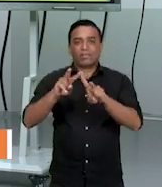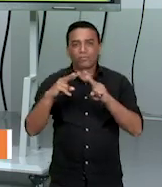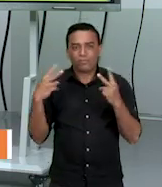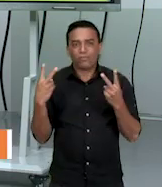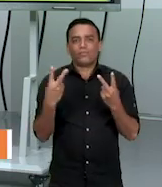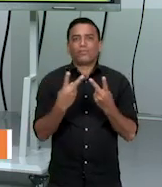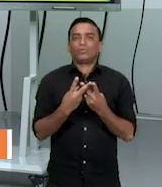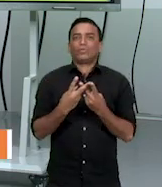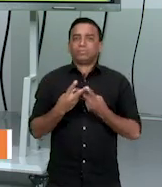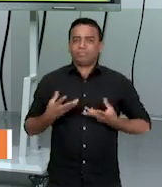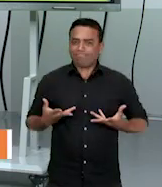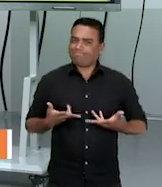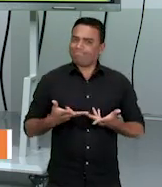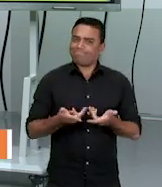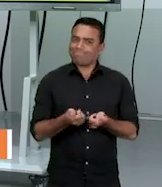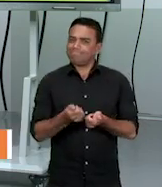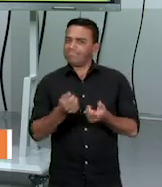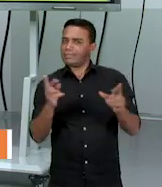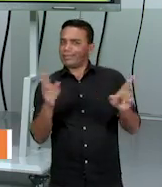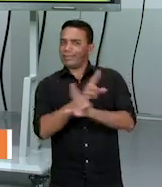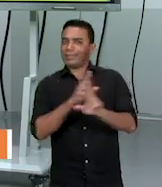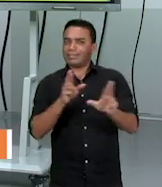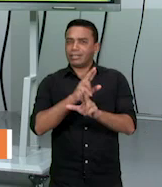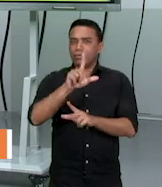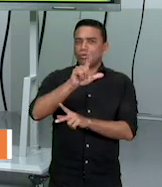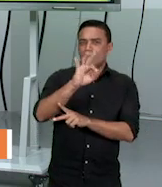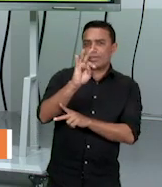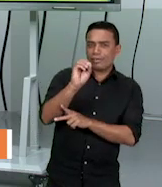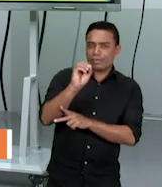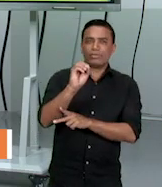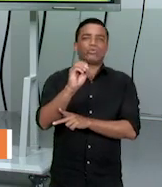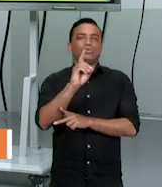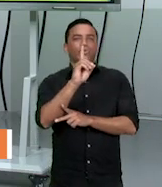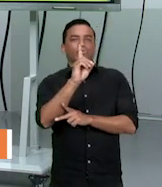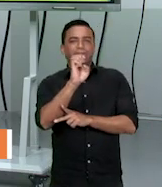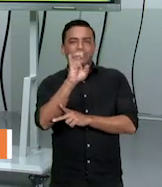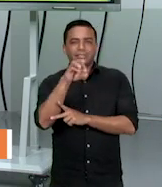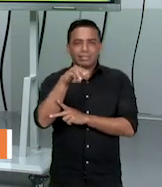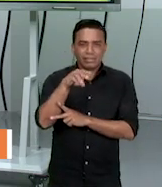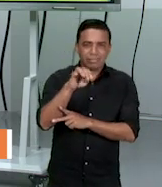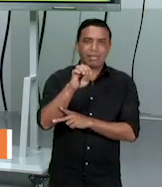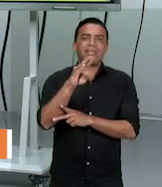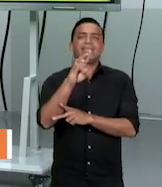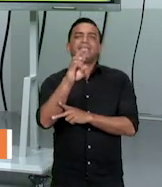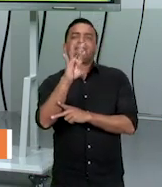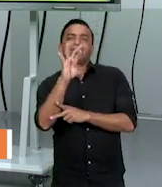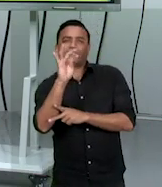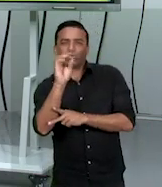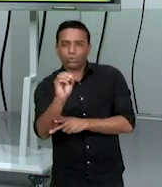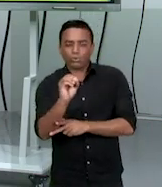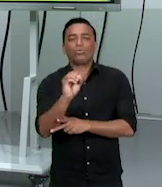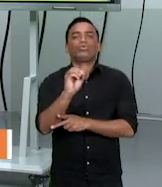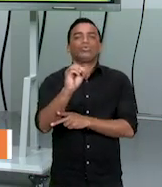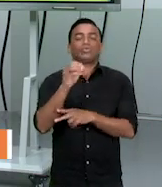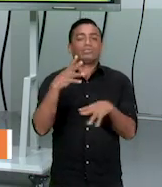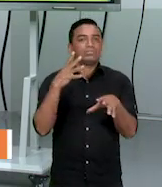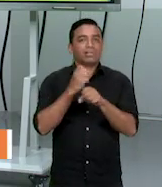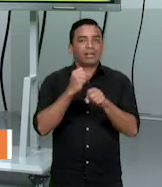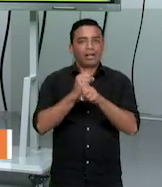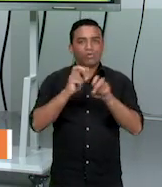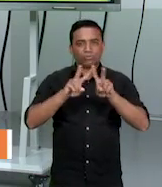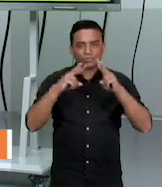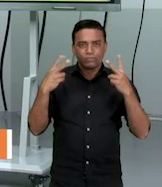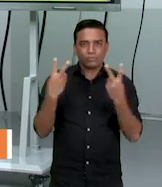de reconhecer a relação entre litro, decímetro cúbico, resolver problemas que envolvem cálculo de